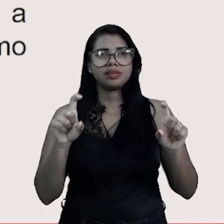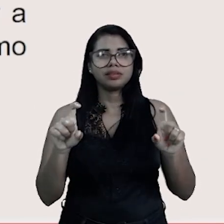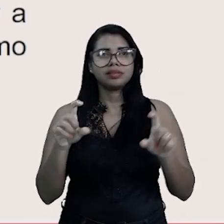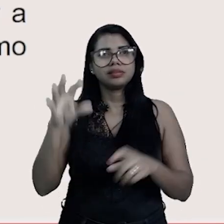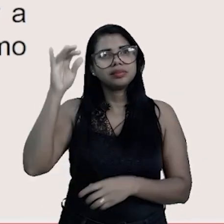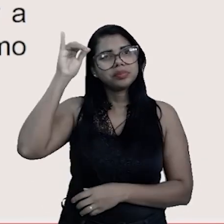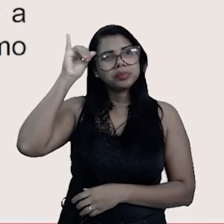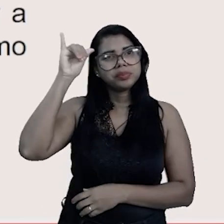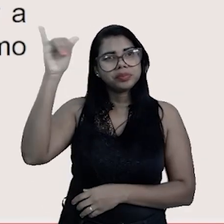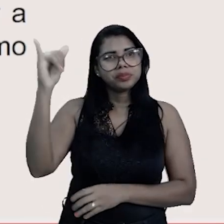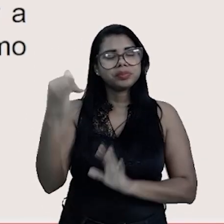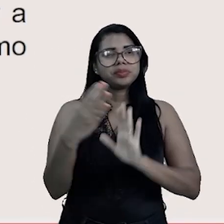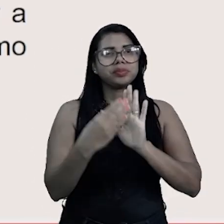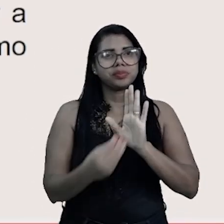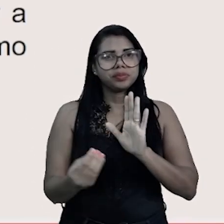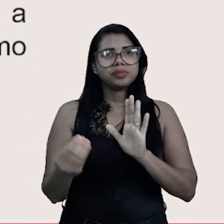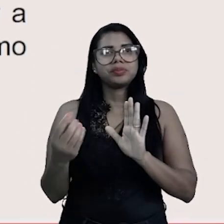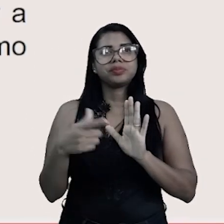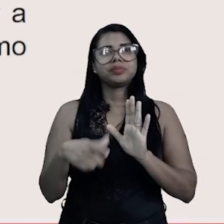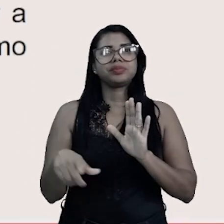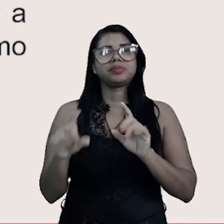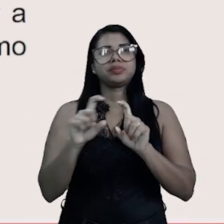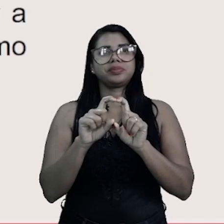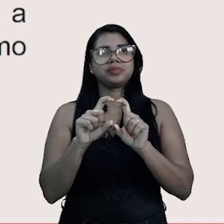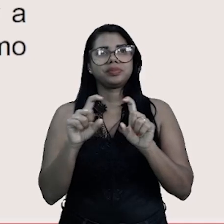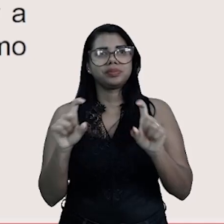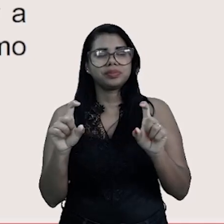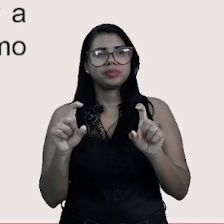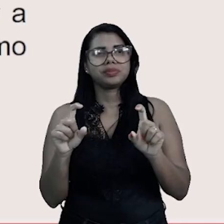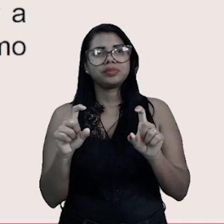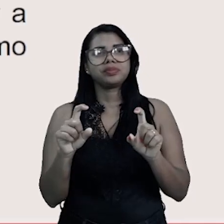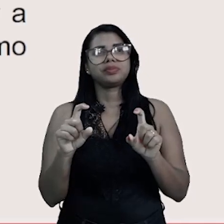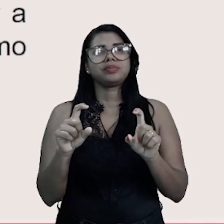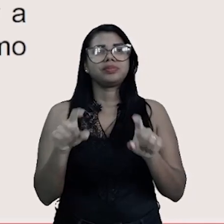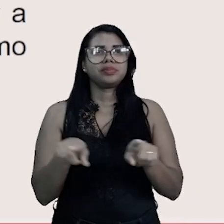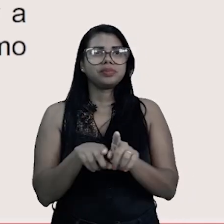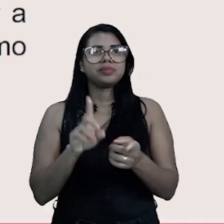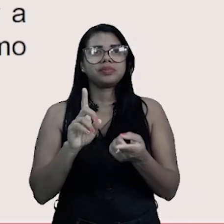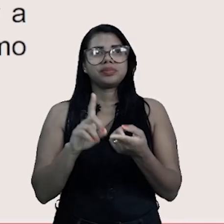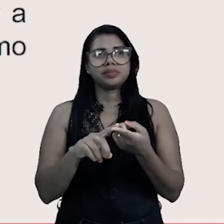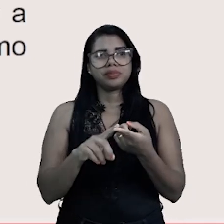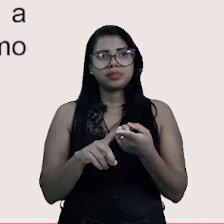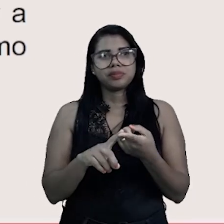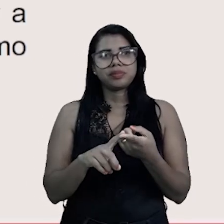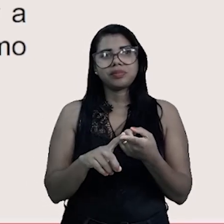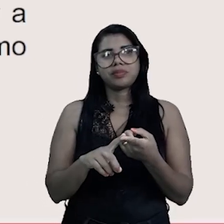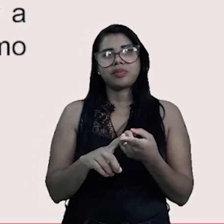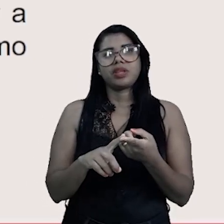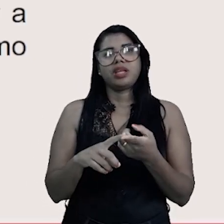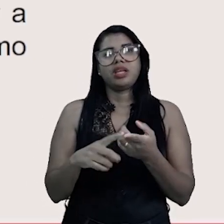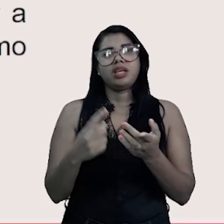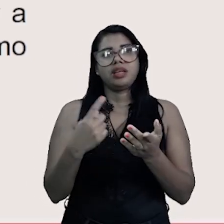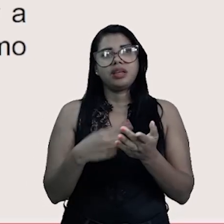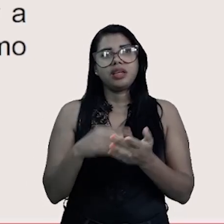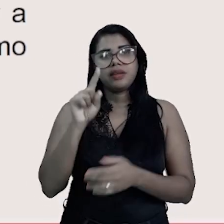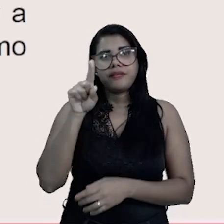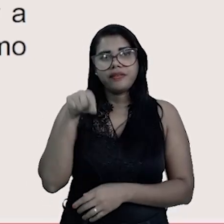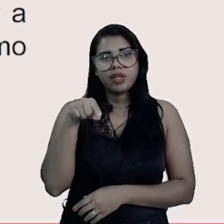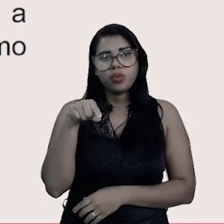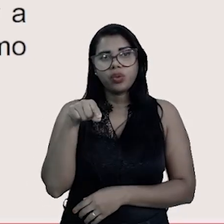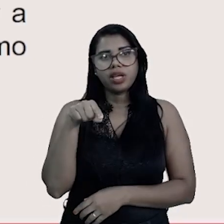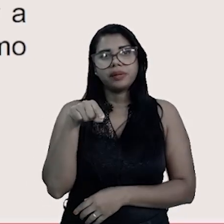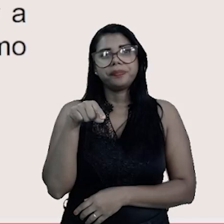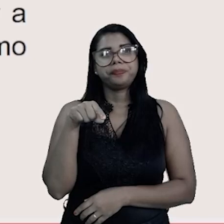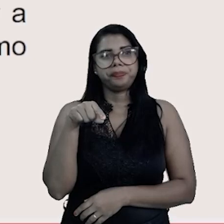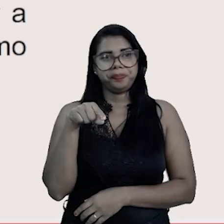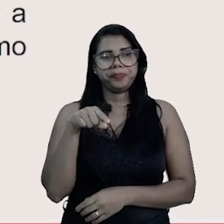repetição desnecessária, né, de alguns termos como verbos. A zeugma é marcada por vírgula. Então